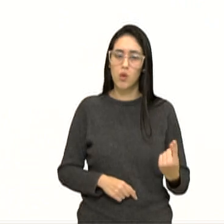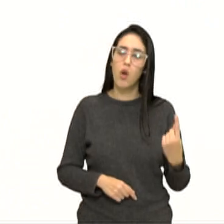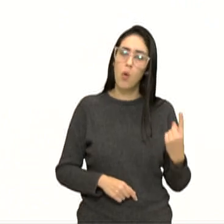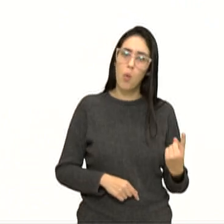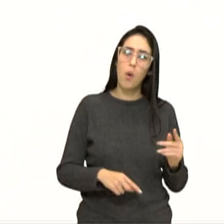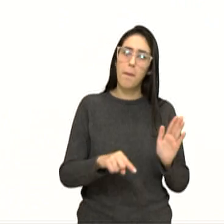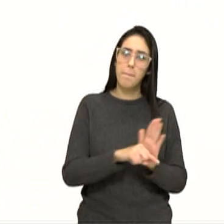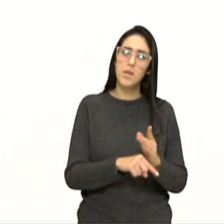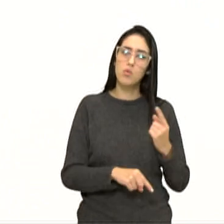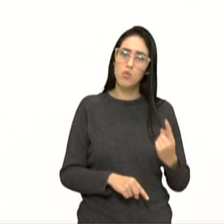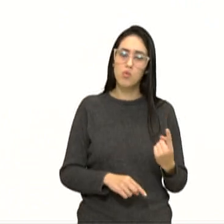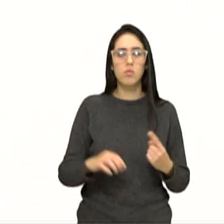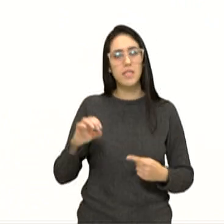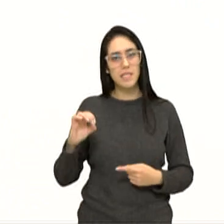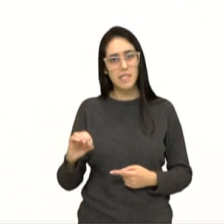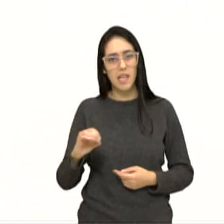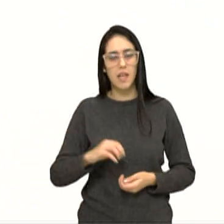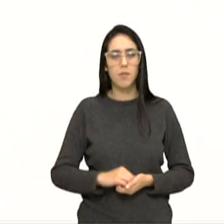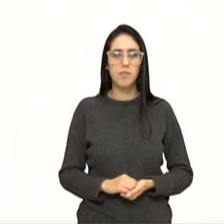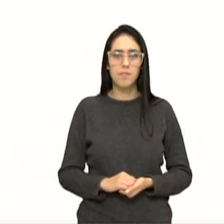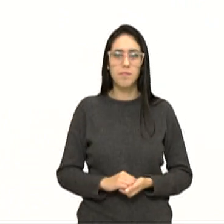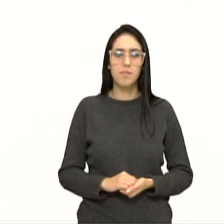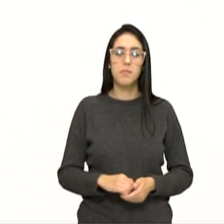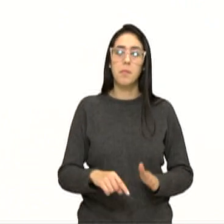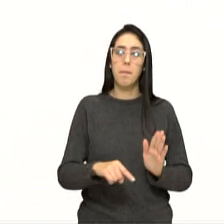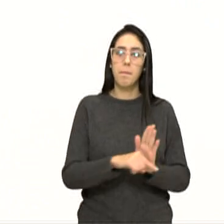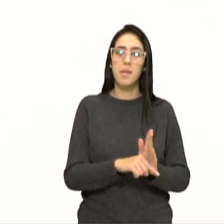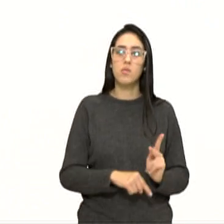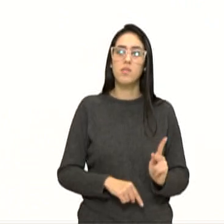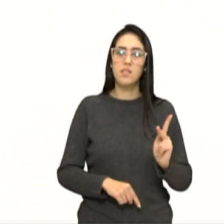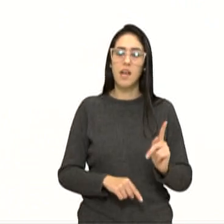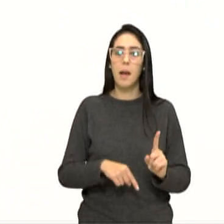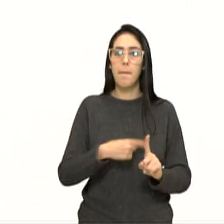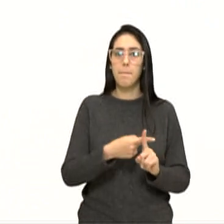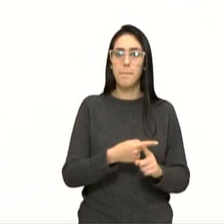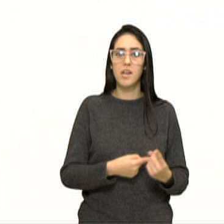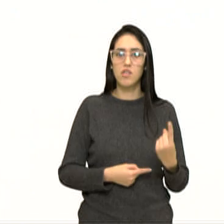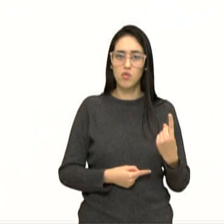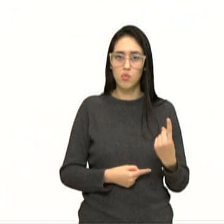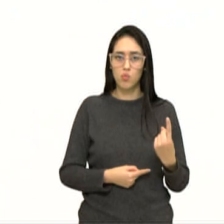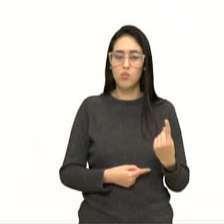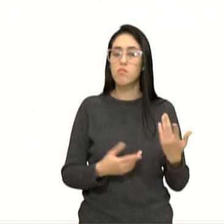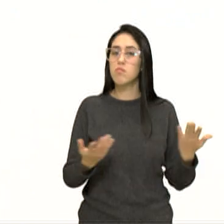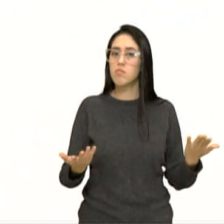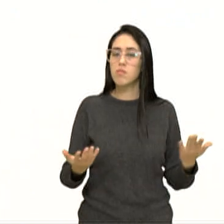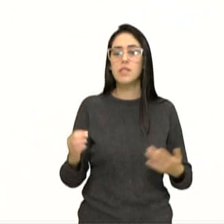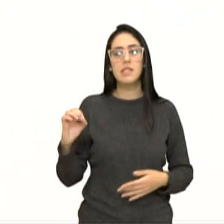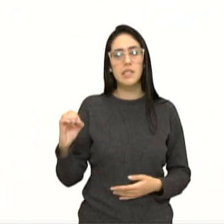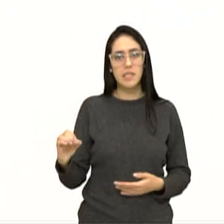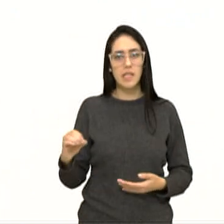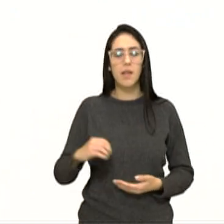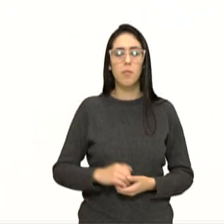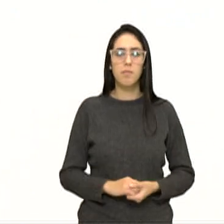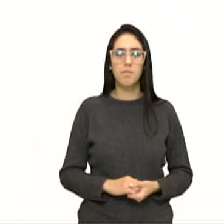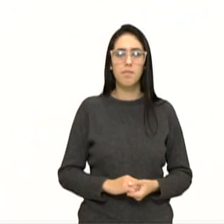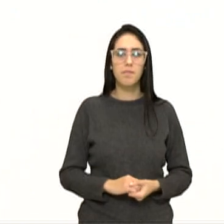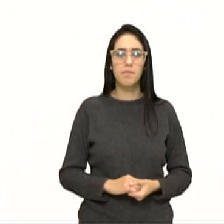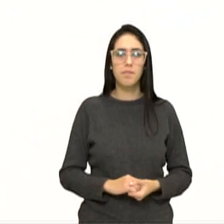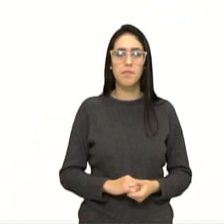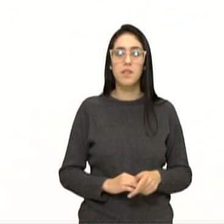1, 0. Menos K mais 1, menos 1 mais 1, também é 0. E o meu